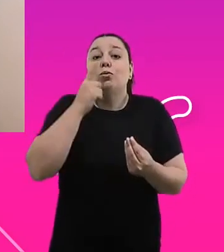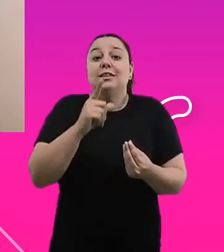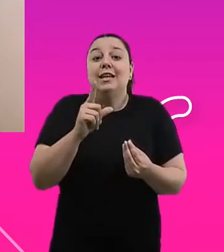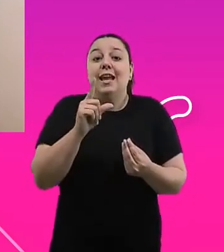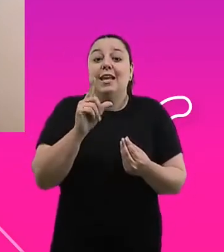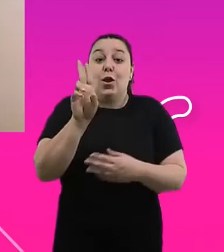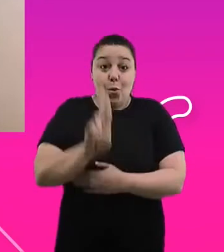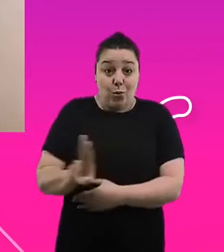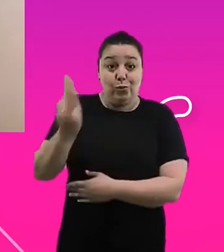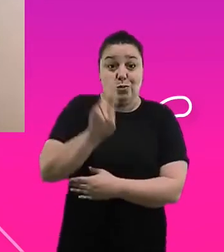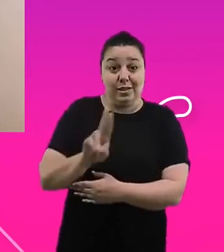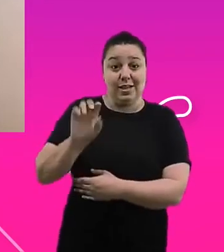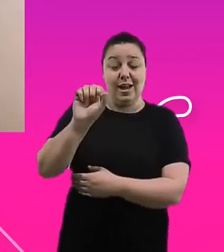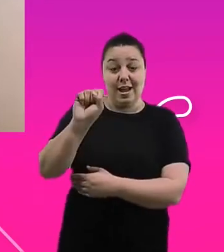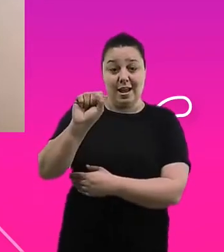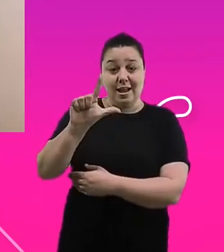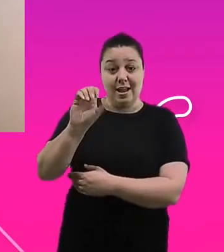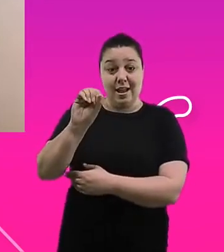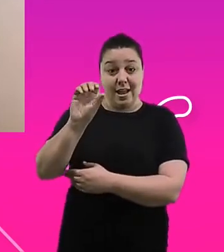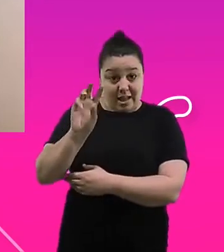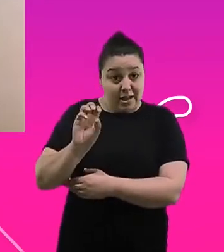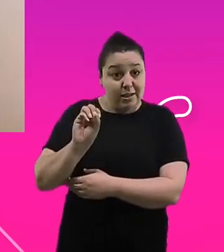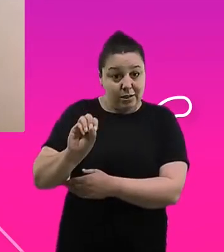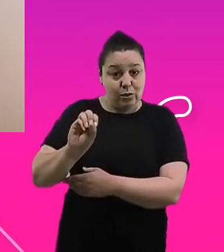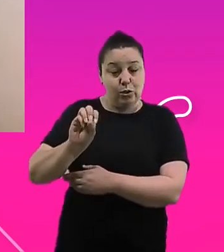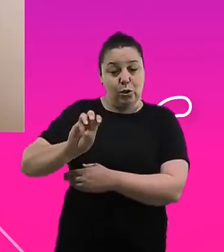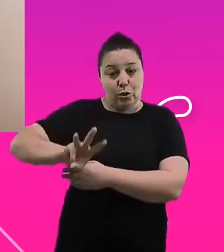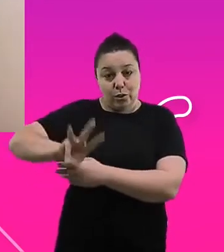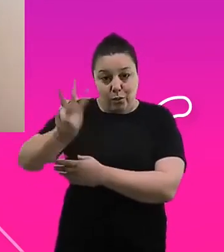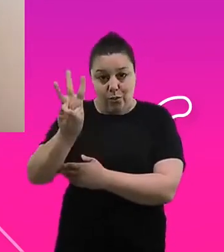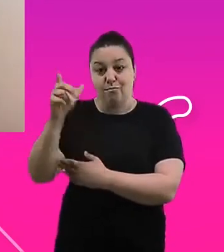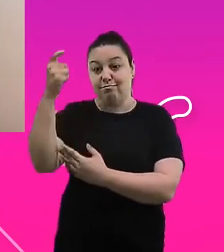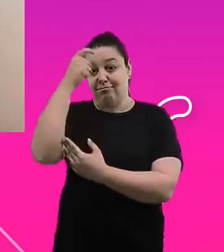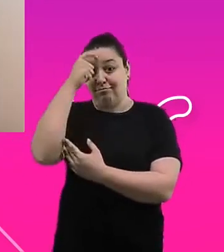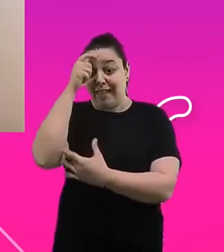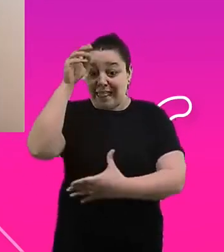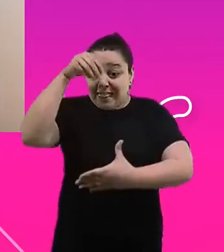e o consciente para as nossas relações no mundo digital?